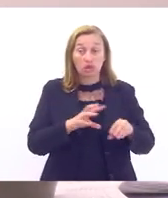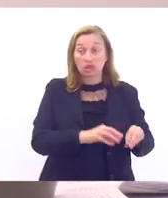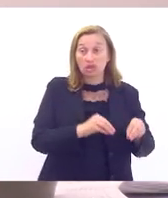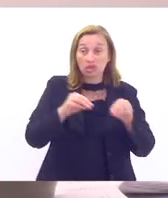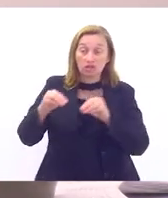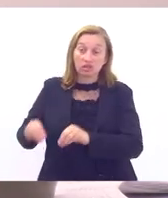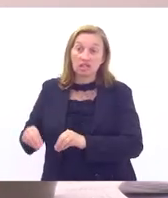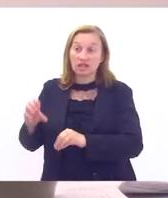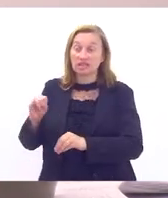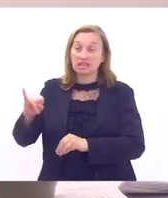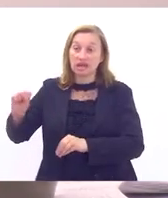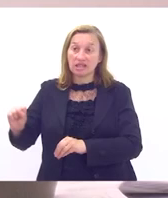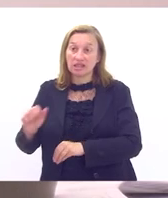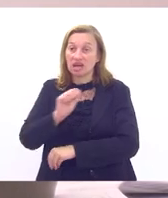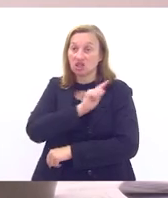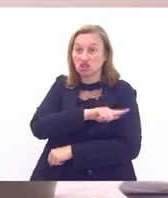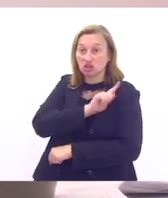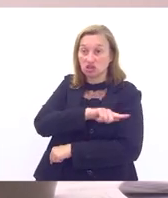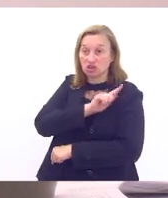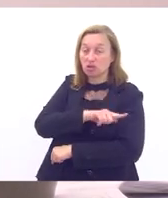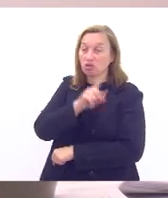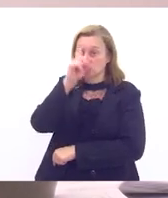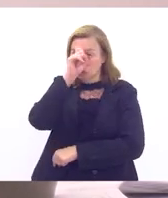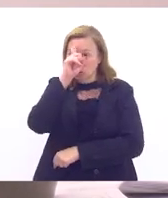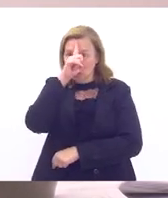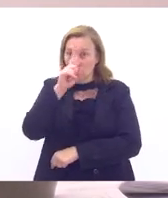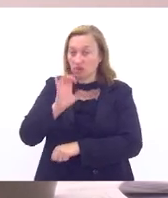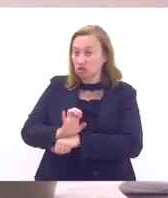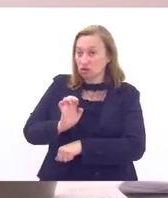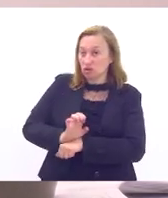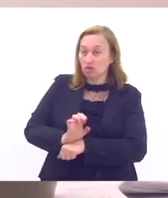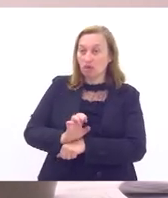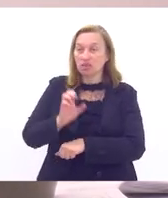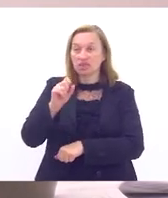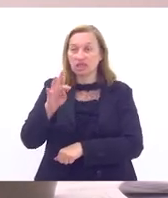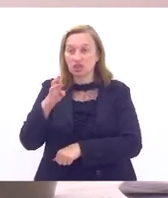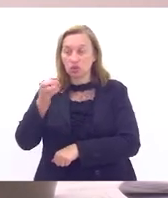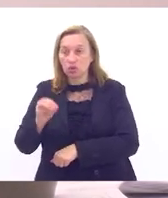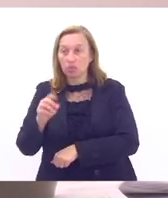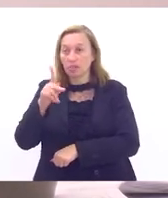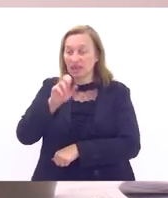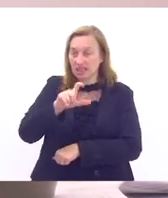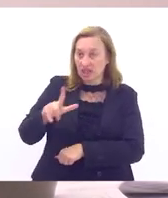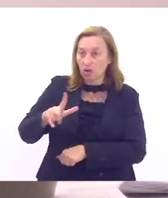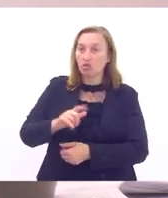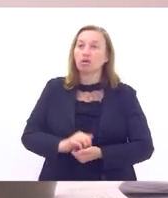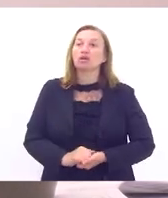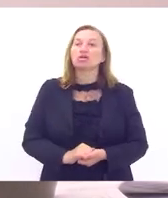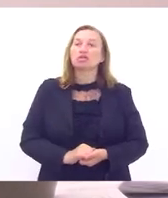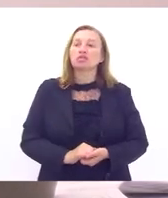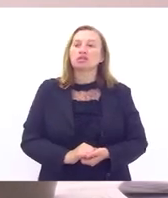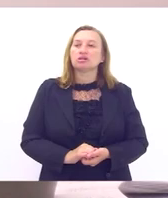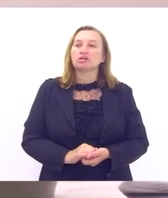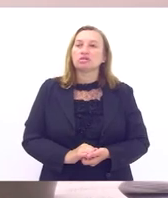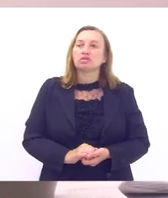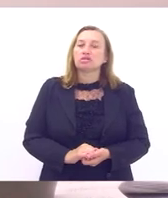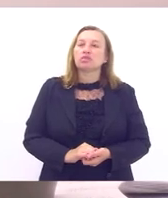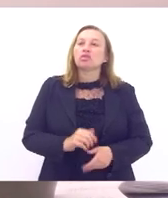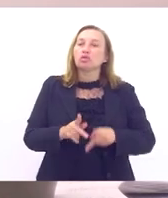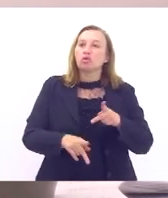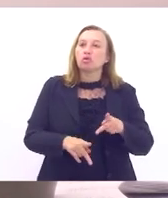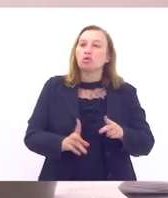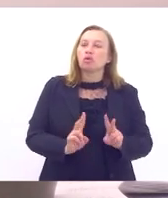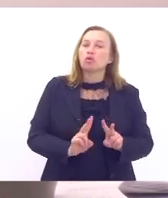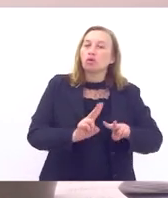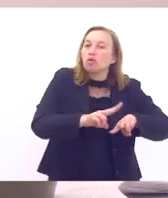para a SES a gestão do hospital estadual, sanatório penal, né, que atende a população privada